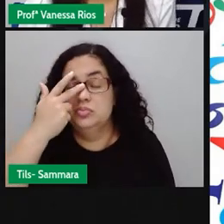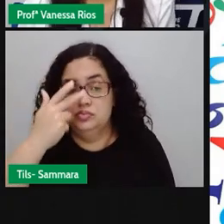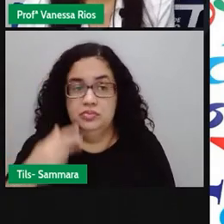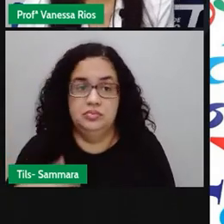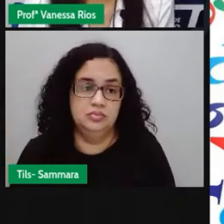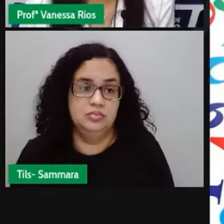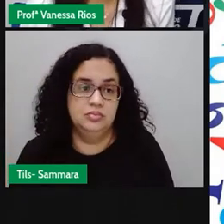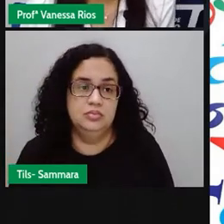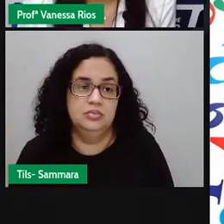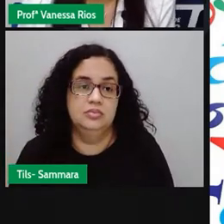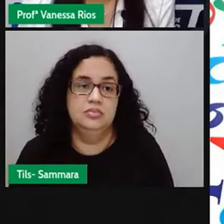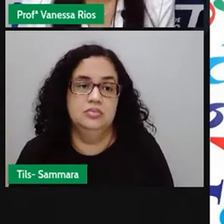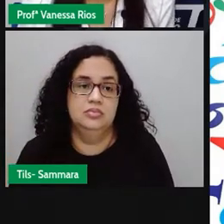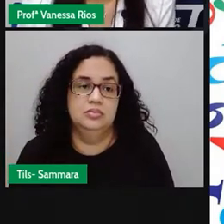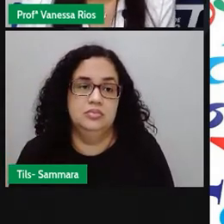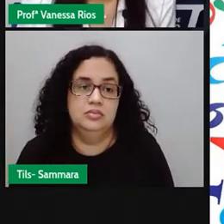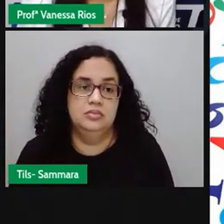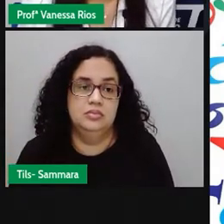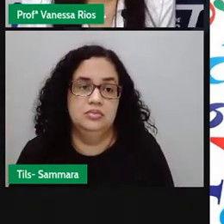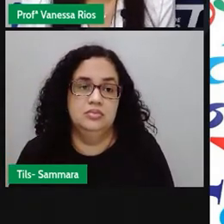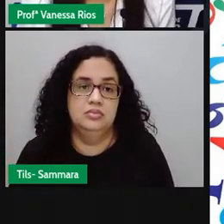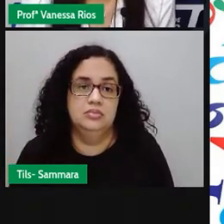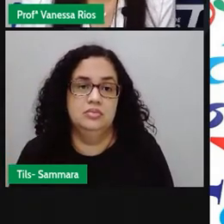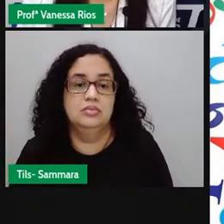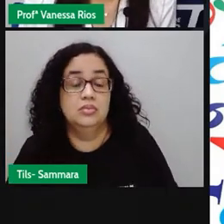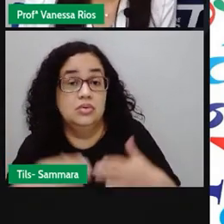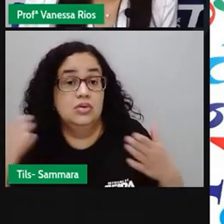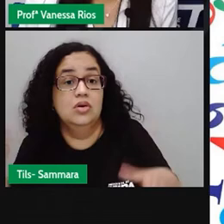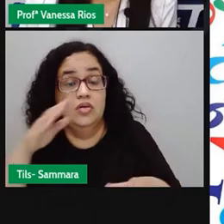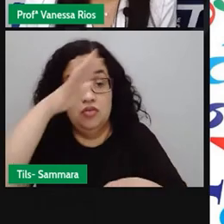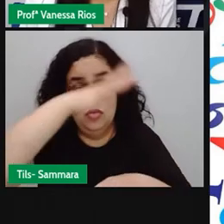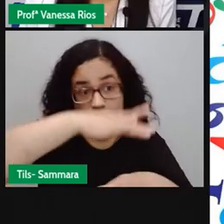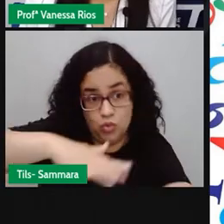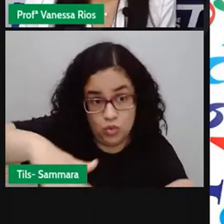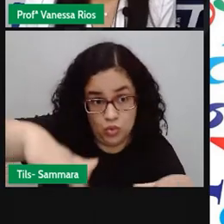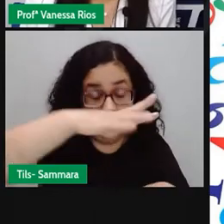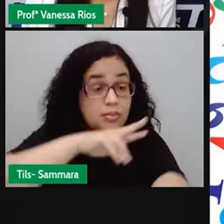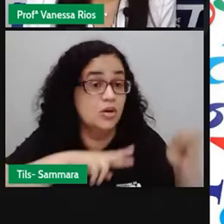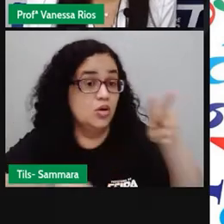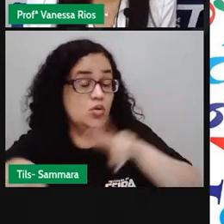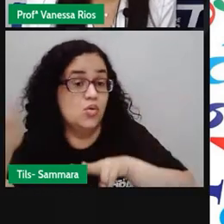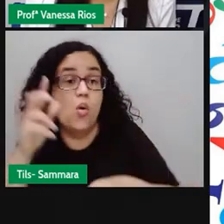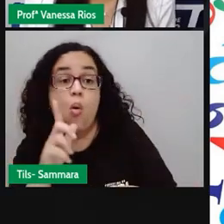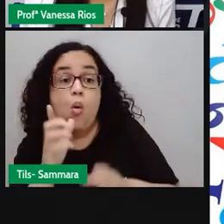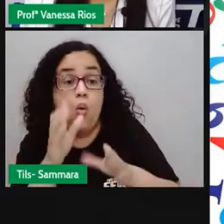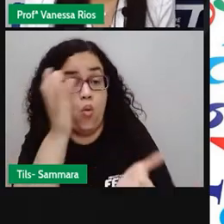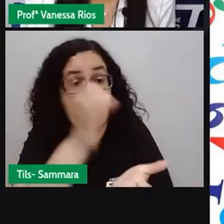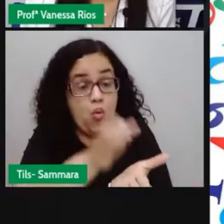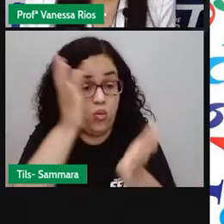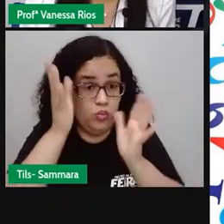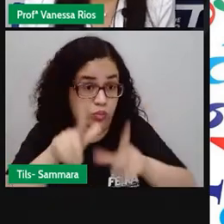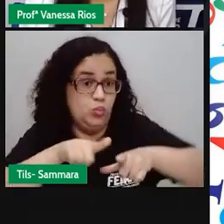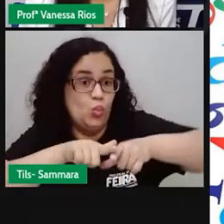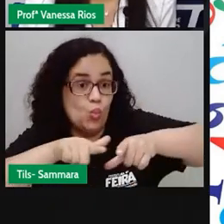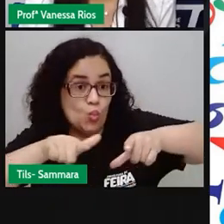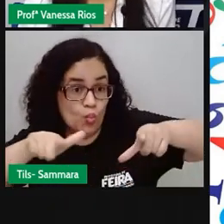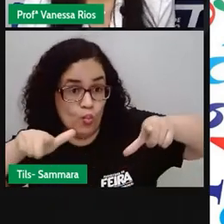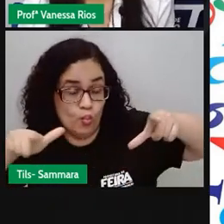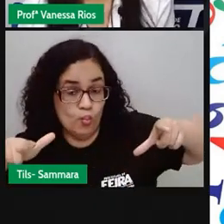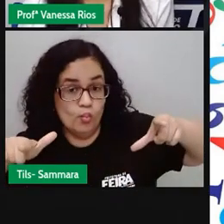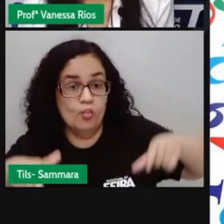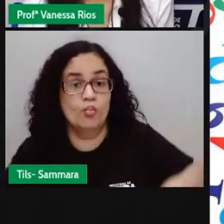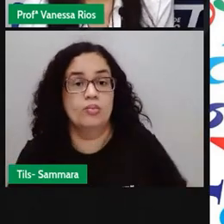associada aos líquidos. Então, volume, a gente observa o copo vazio, né? Que é o espaço,